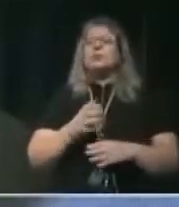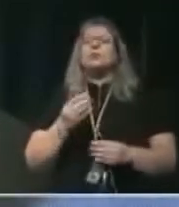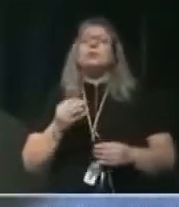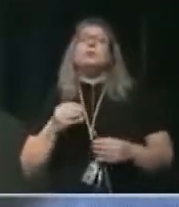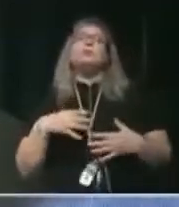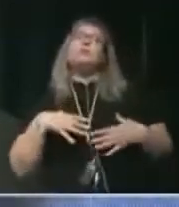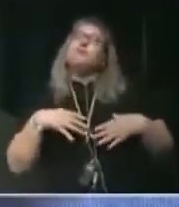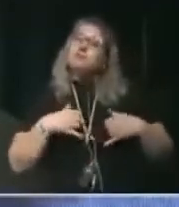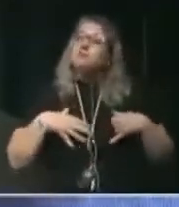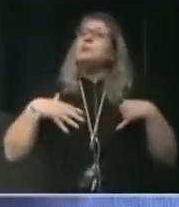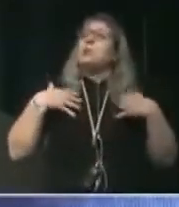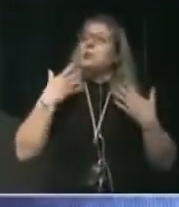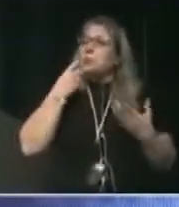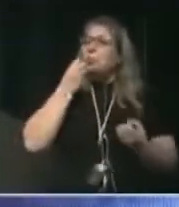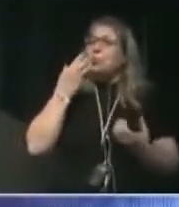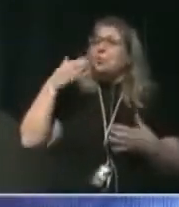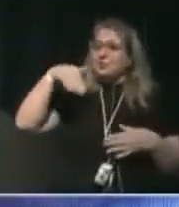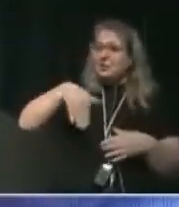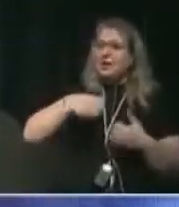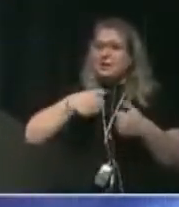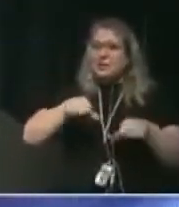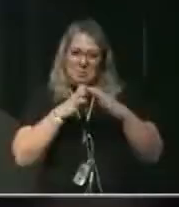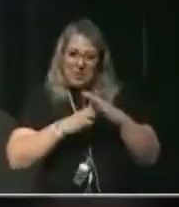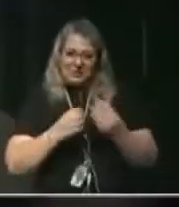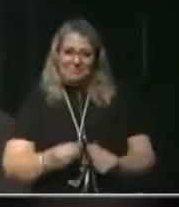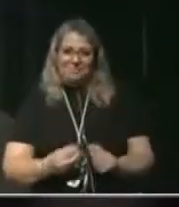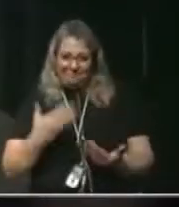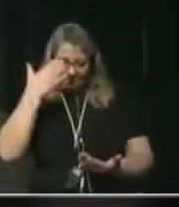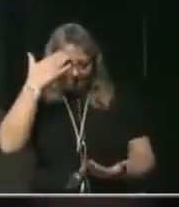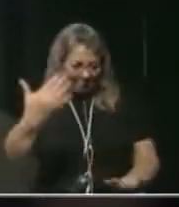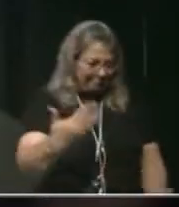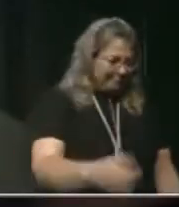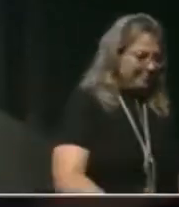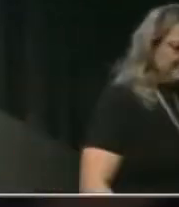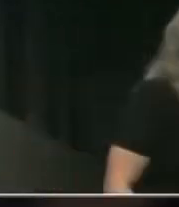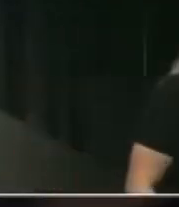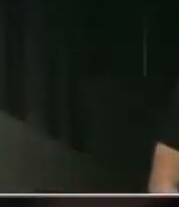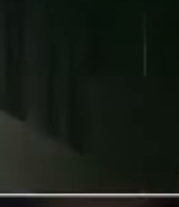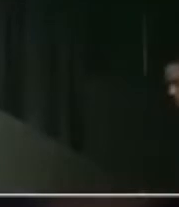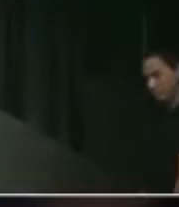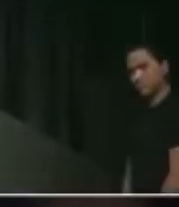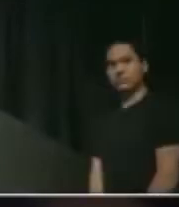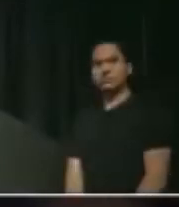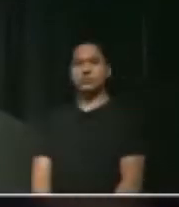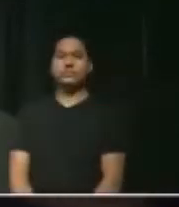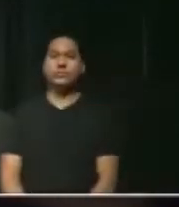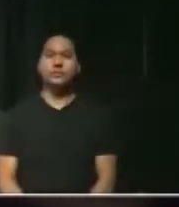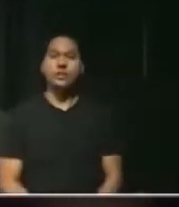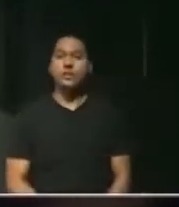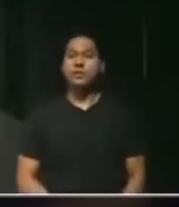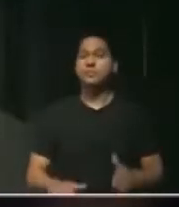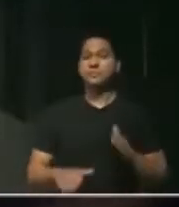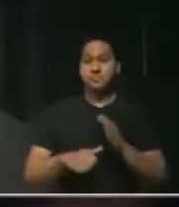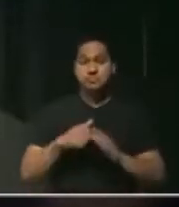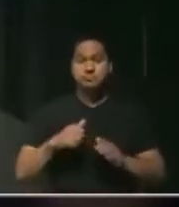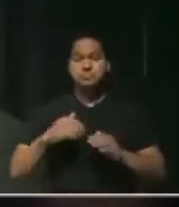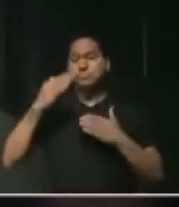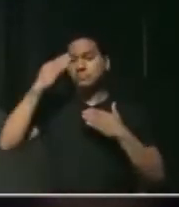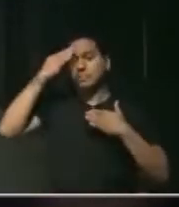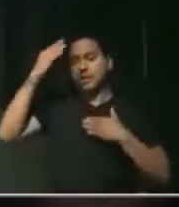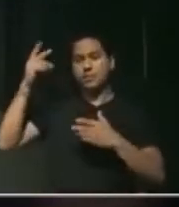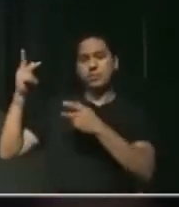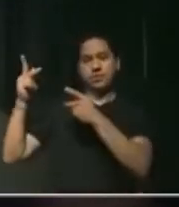Catarinense de empresas e tecnologias a Kate que acontece até amanhã no Centro de Convenções de Florianópolis